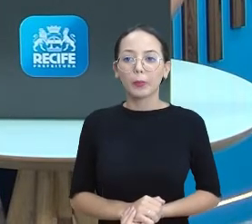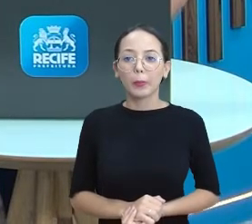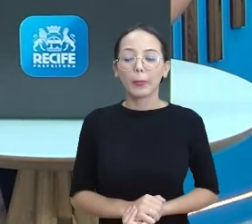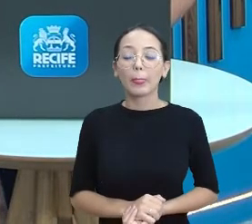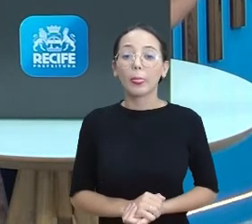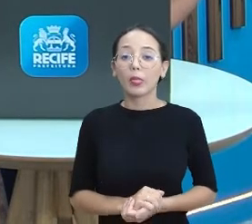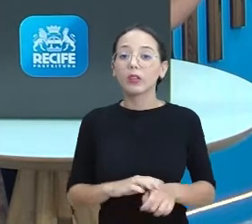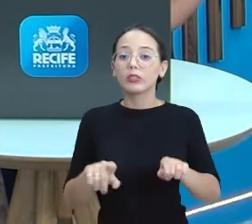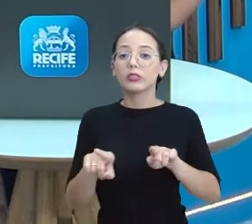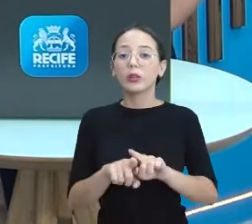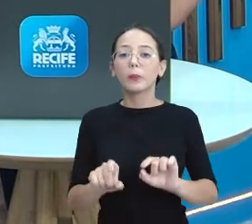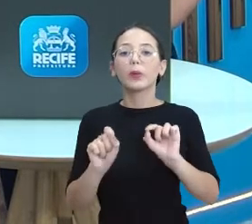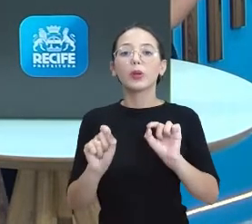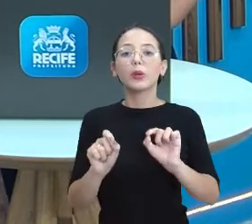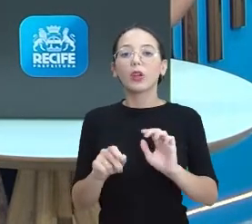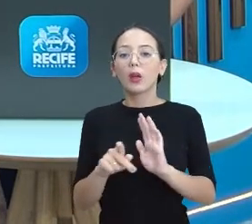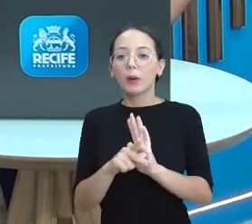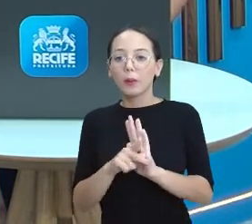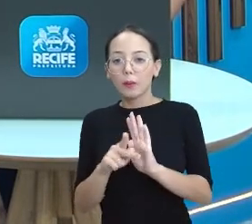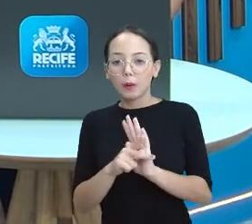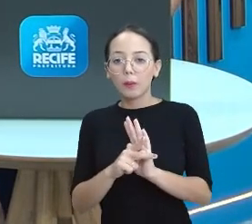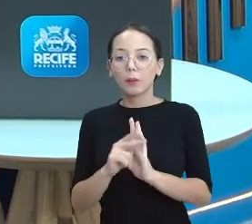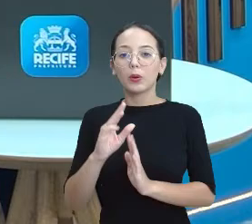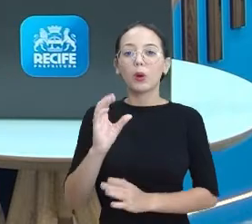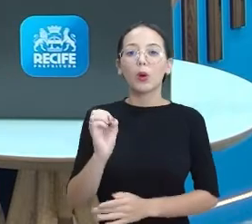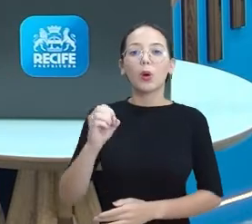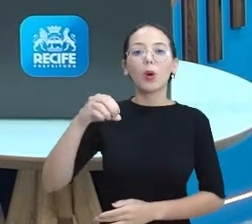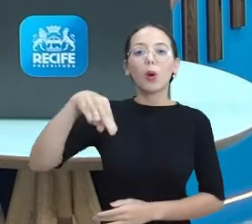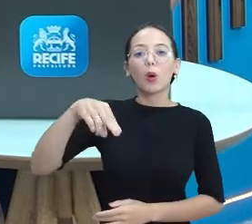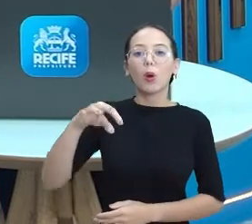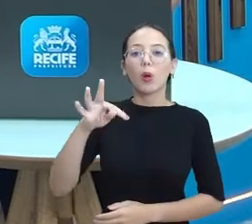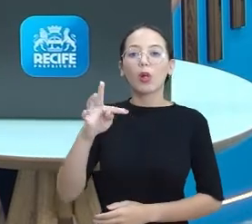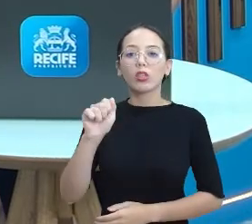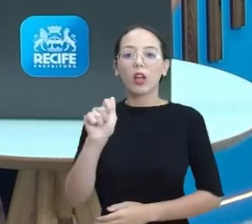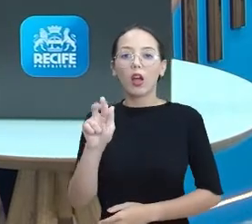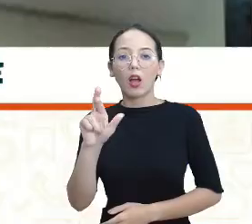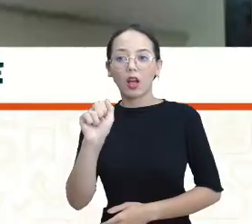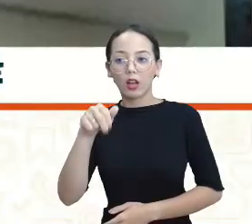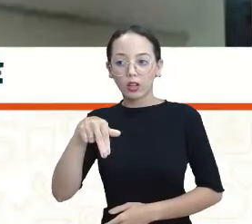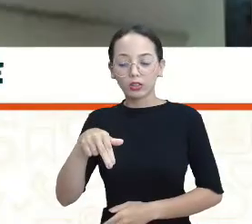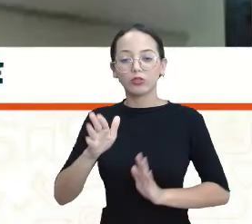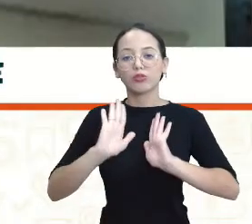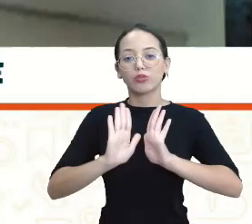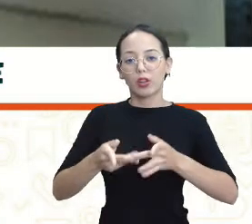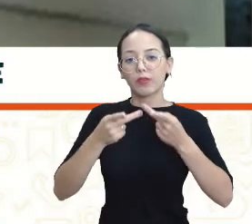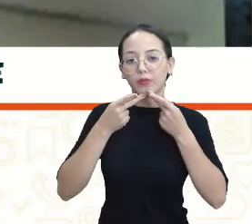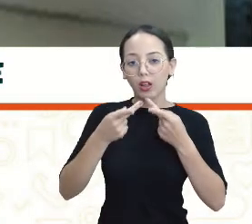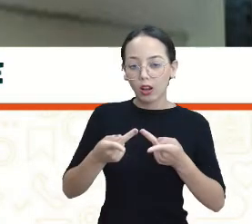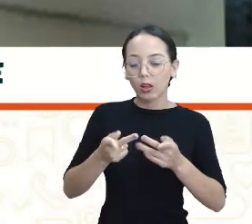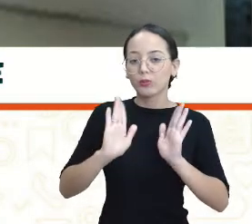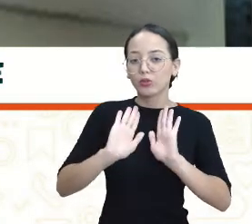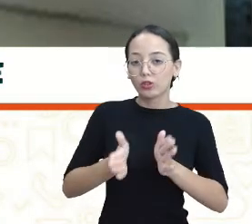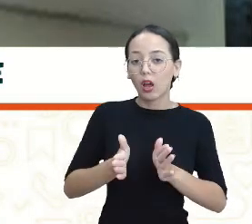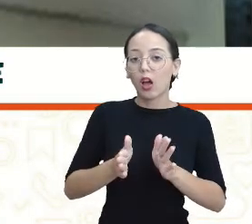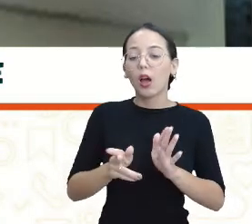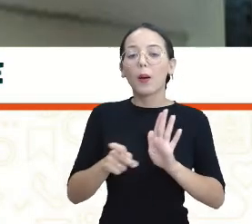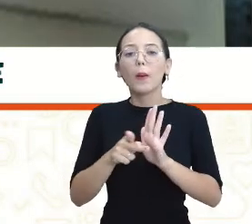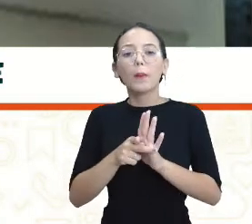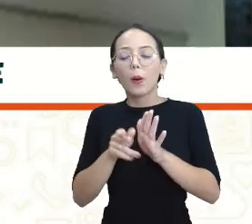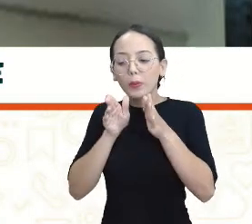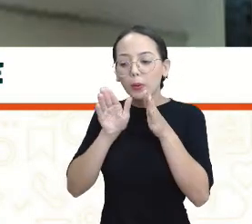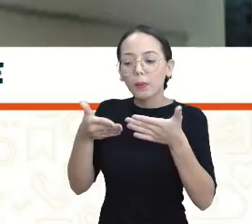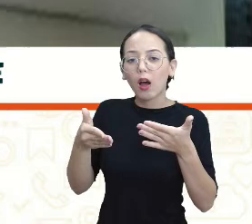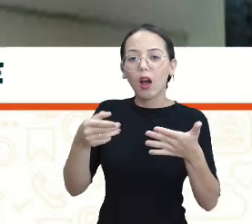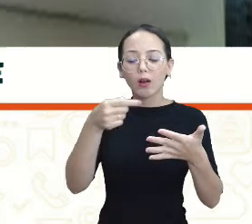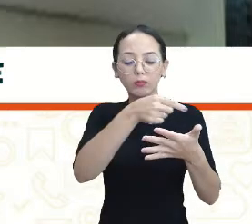É atividade com Tangram, né? Nós já falamos do Tangram, obviamente, considerando as especificidades